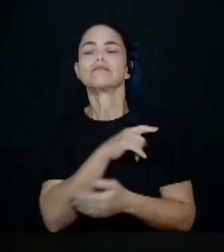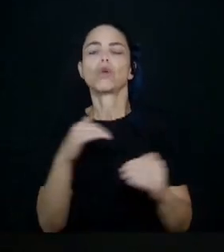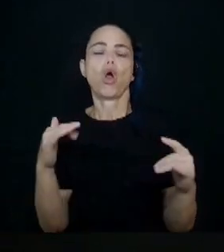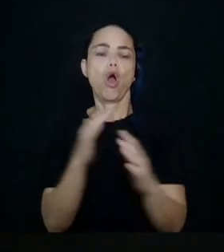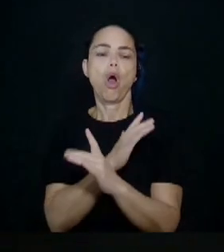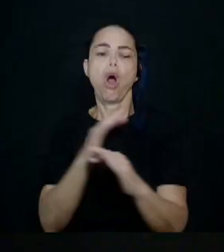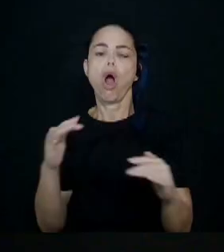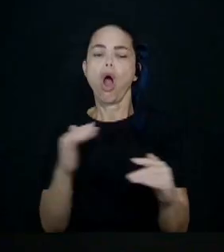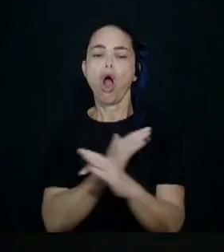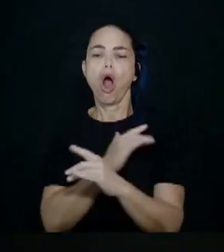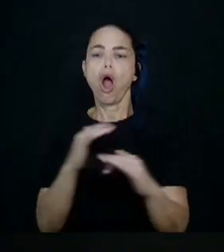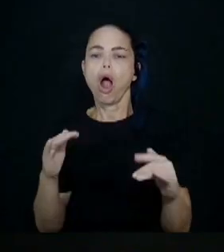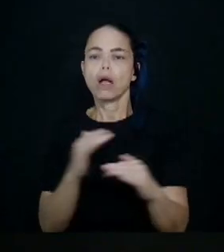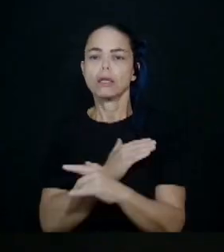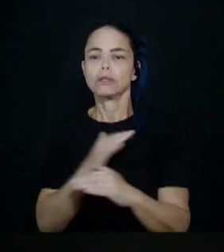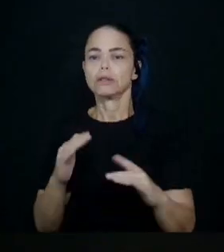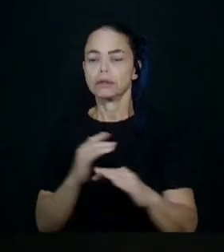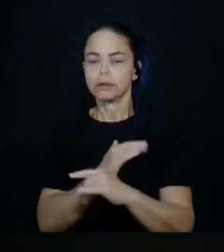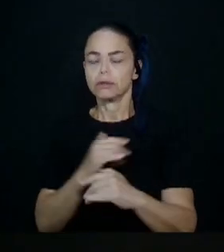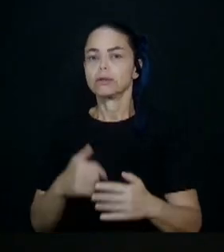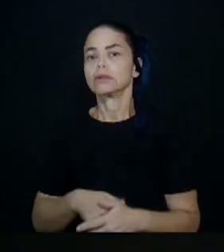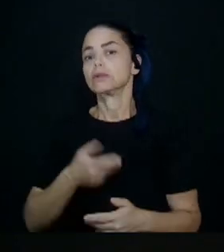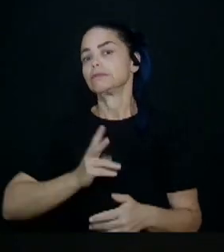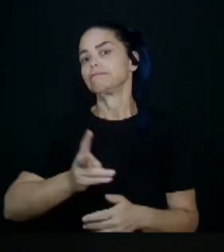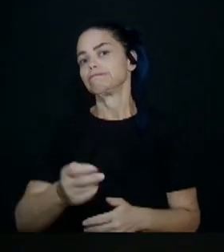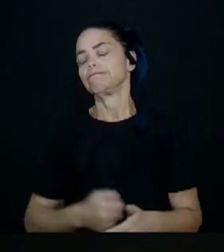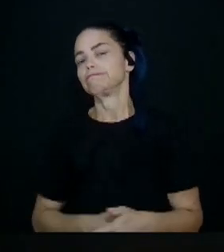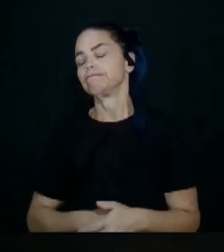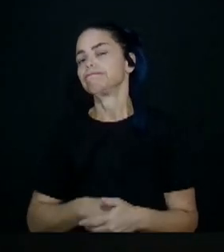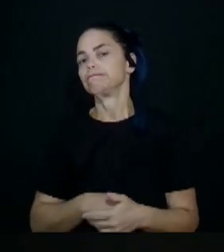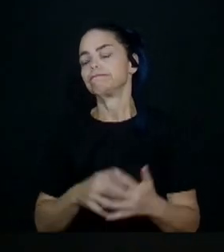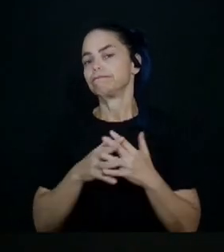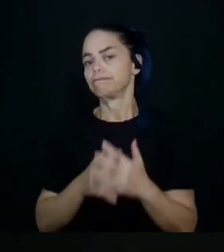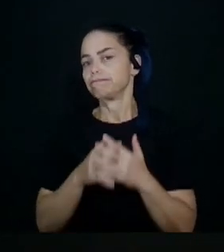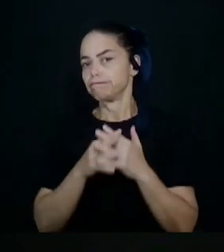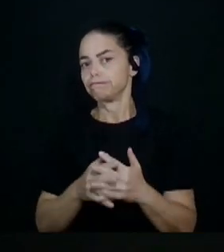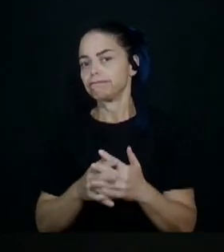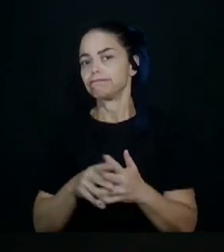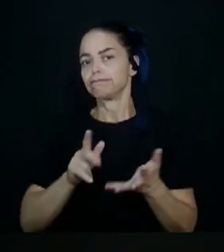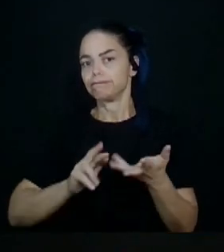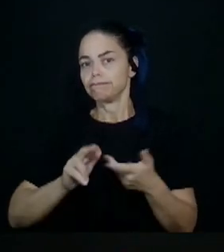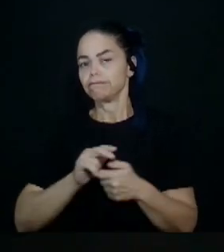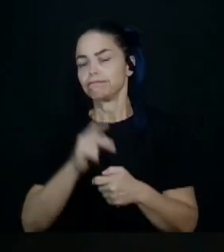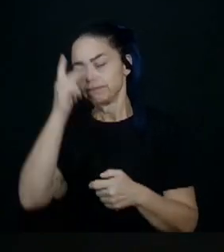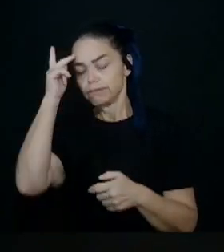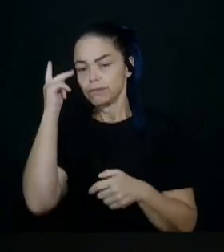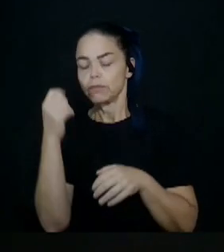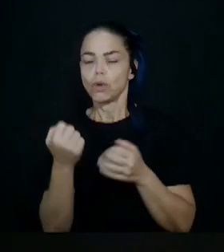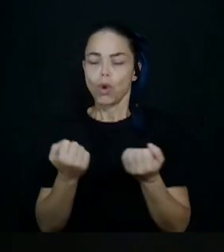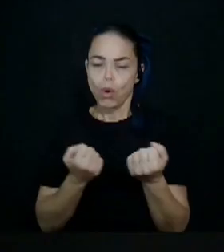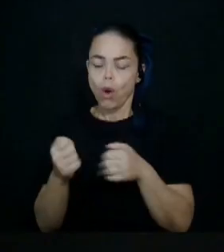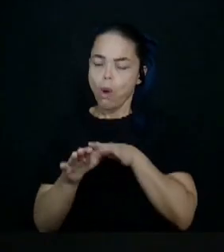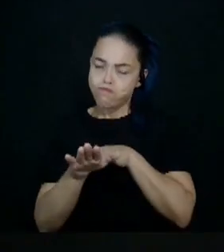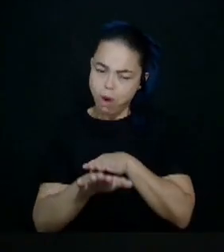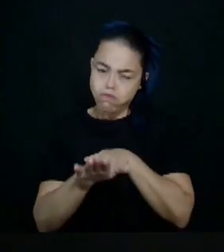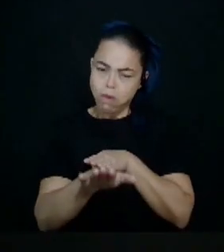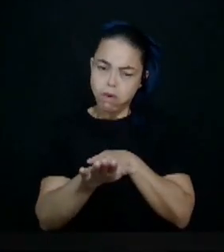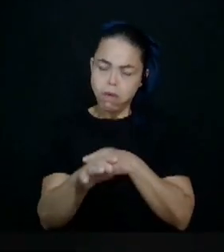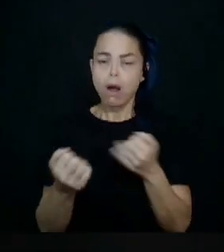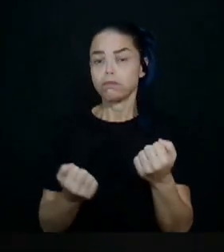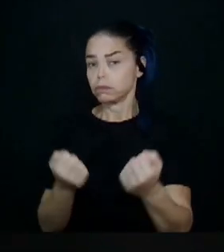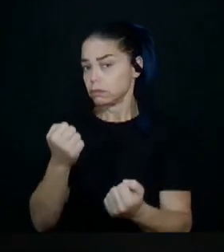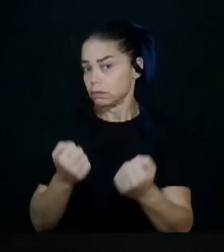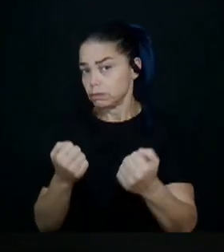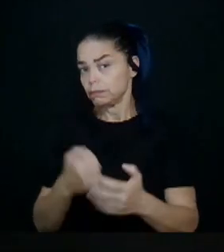ela continue, mas é um pouco delicado, é muita gente dirigindo. E eu gostaria que você trouxesse para a gente,